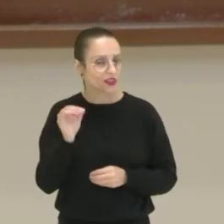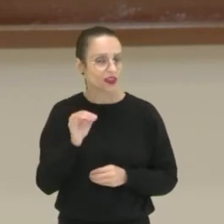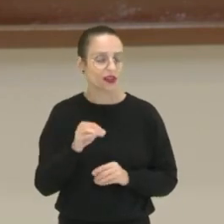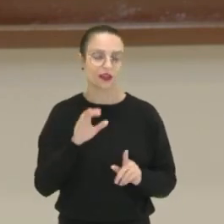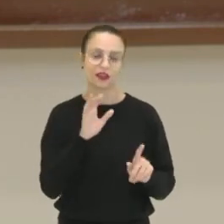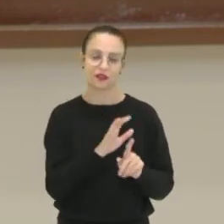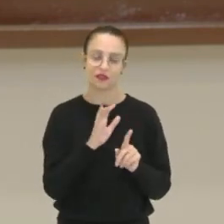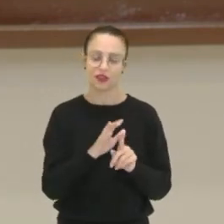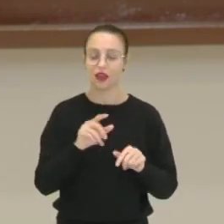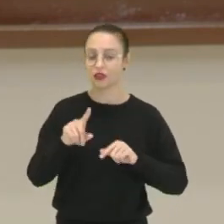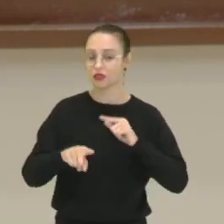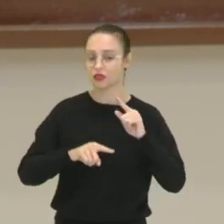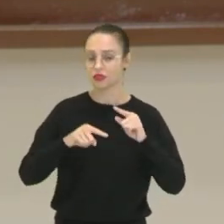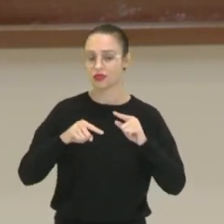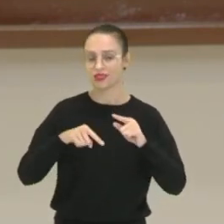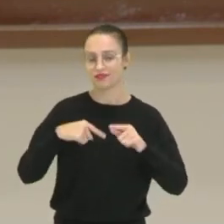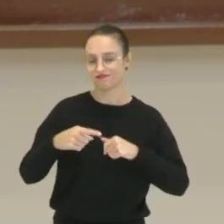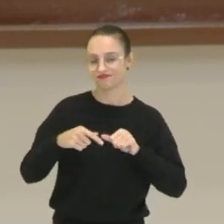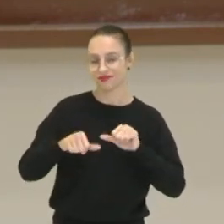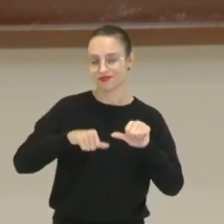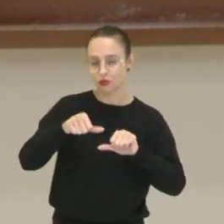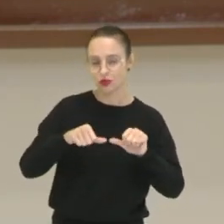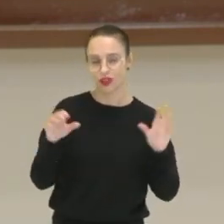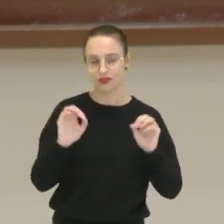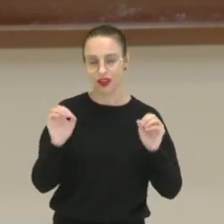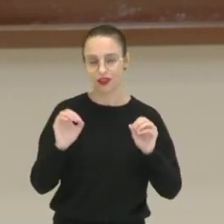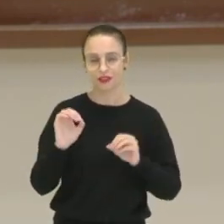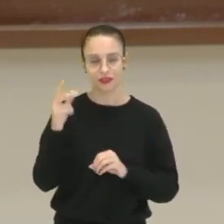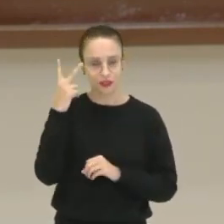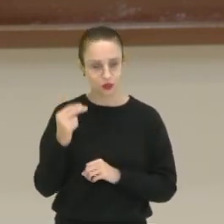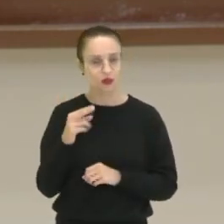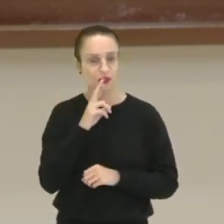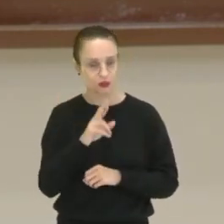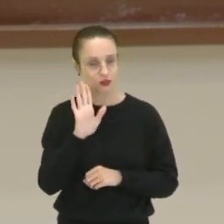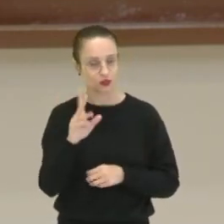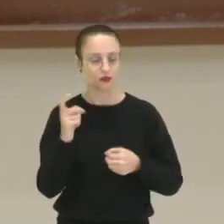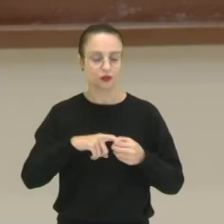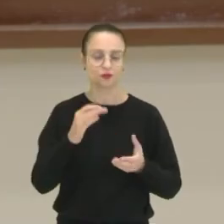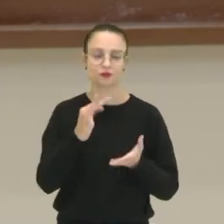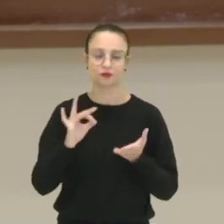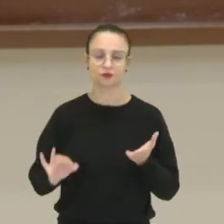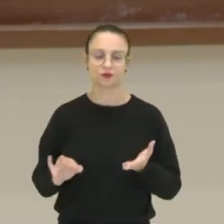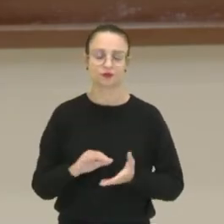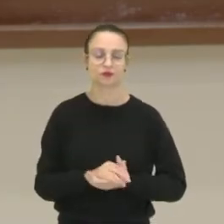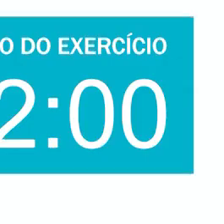ou não alterar as condições climáticas naturais? Respondam e a gente já volta com a correção.